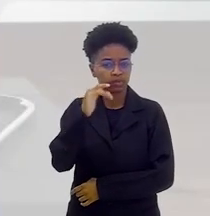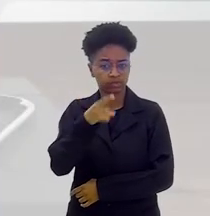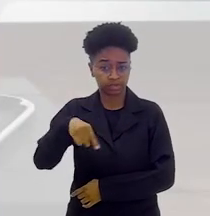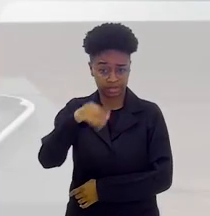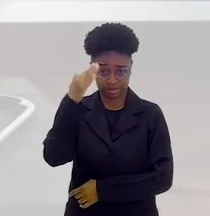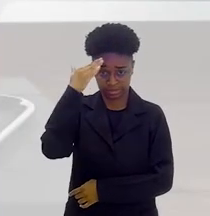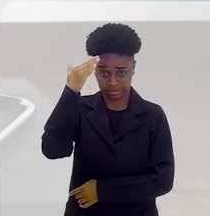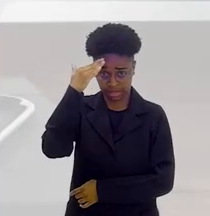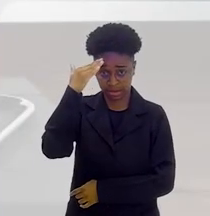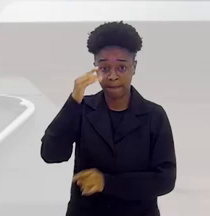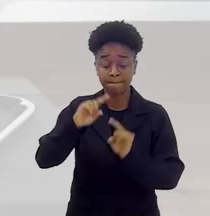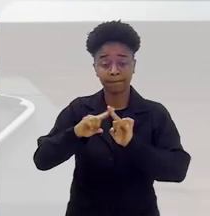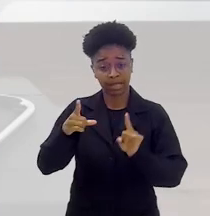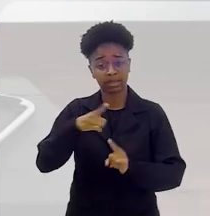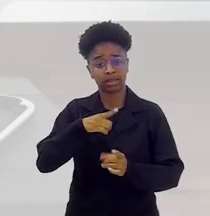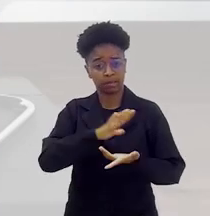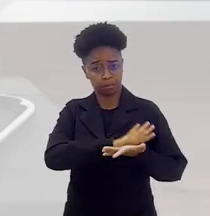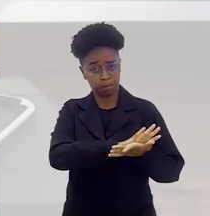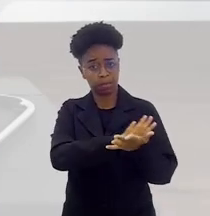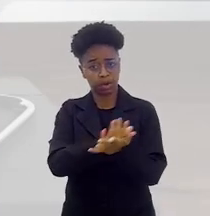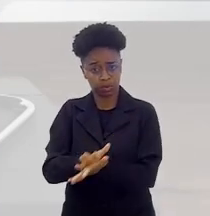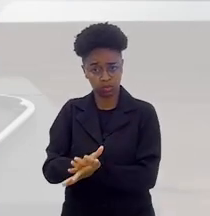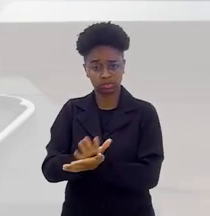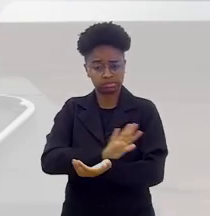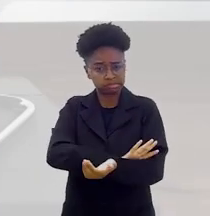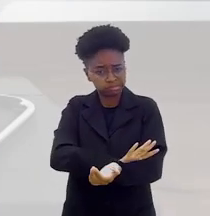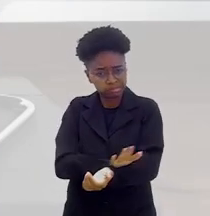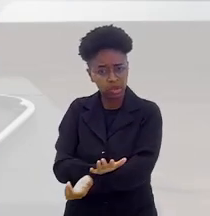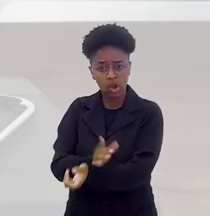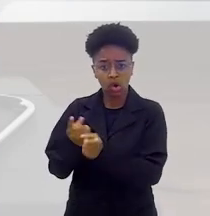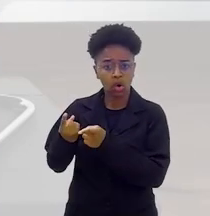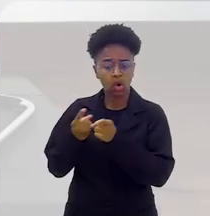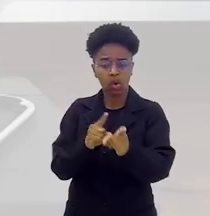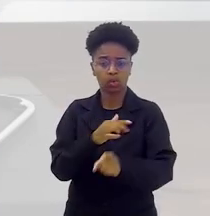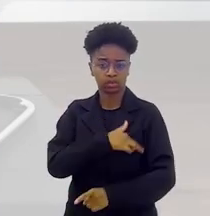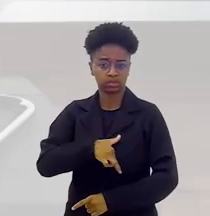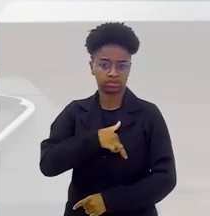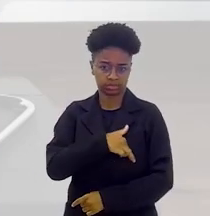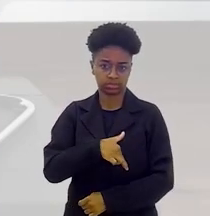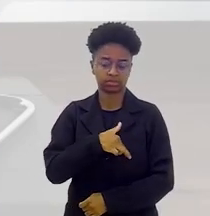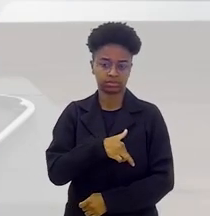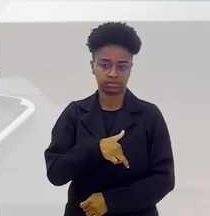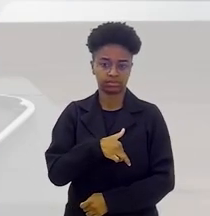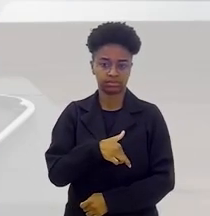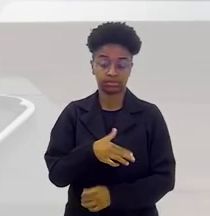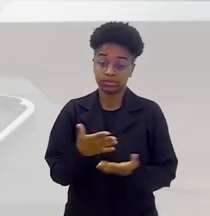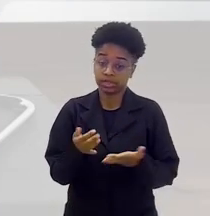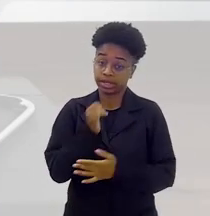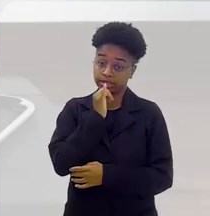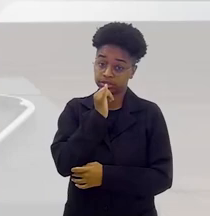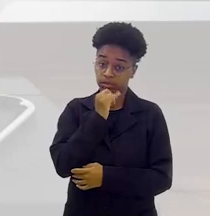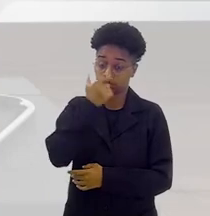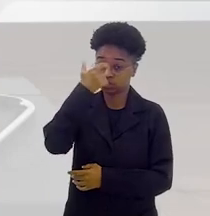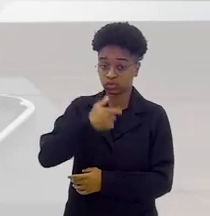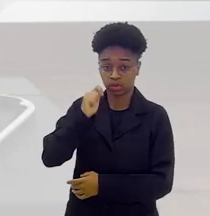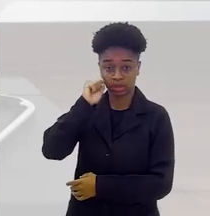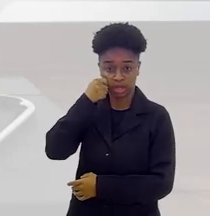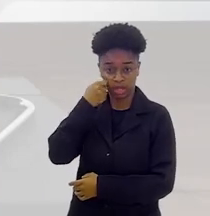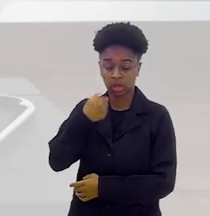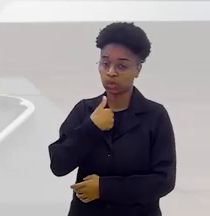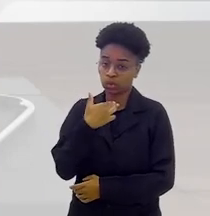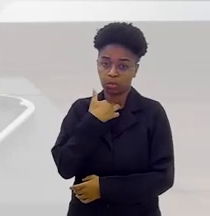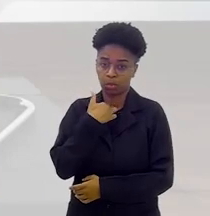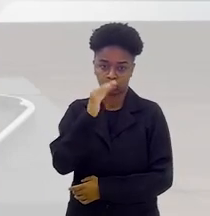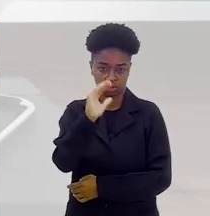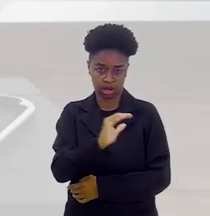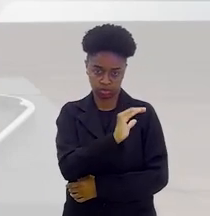sei se você sabe, existe um preconceito racial contra a religião. Sim. Né? Por exemplo, eu sou negra,